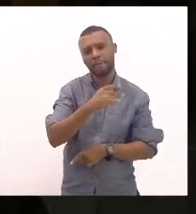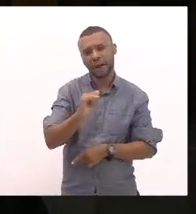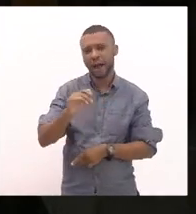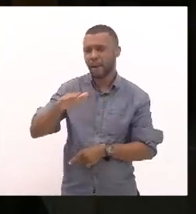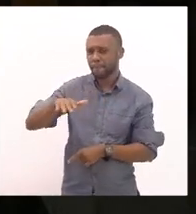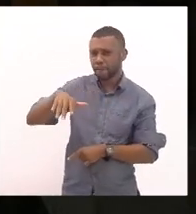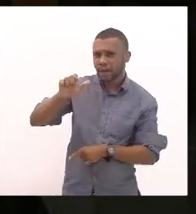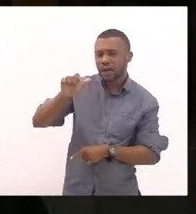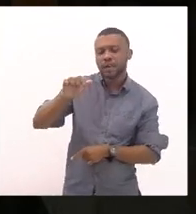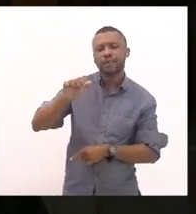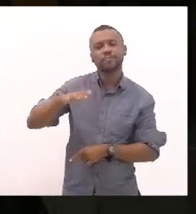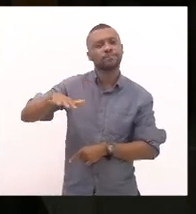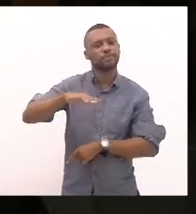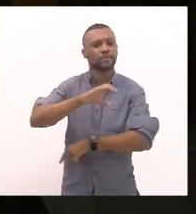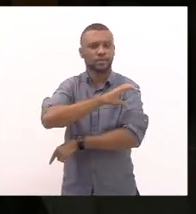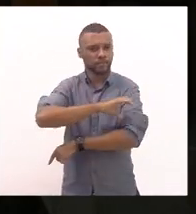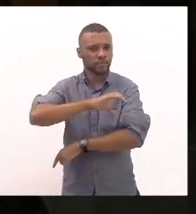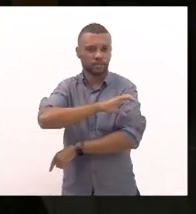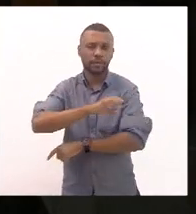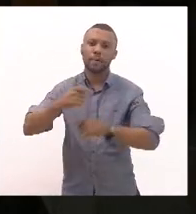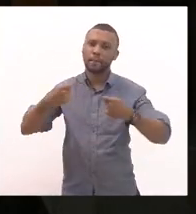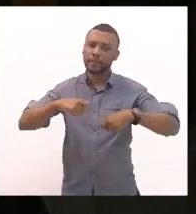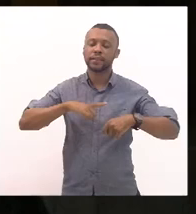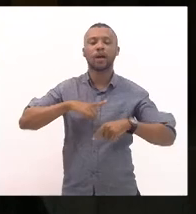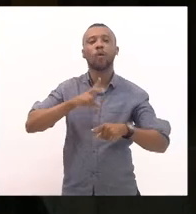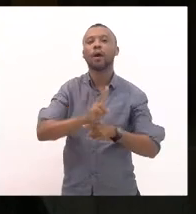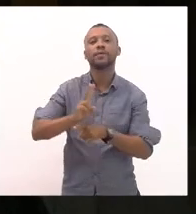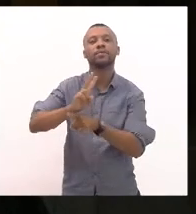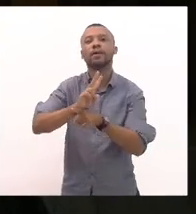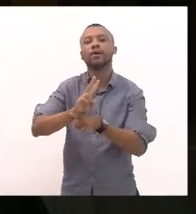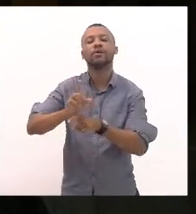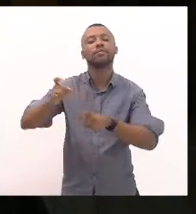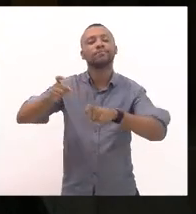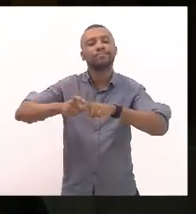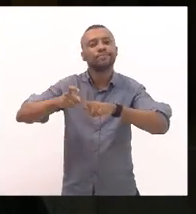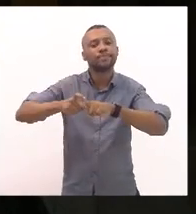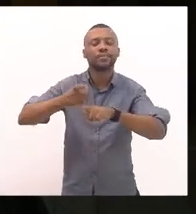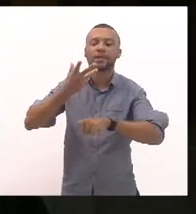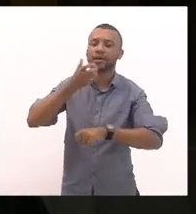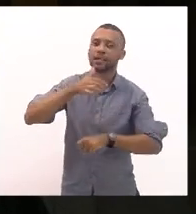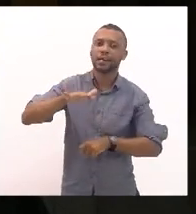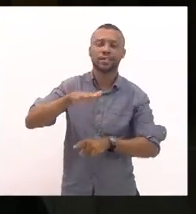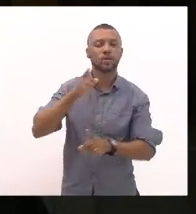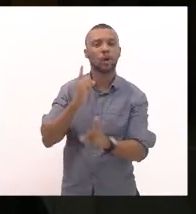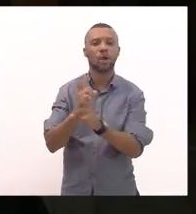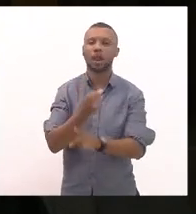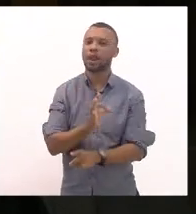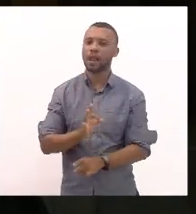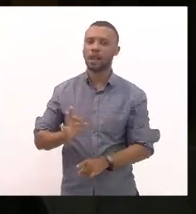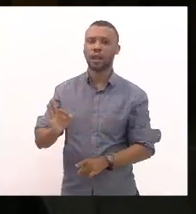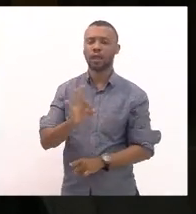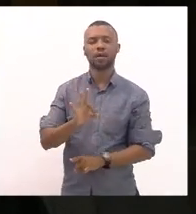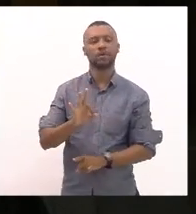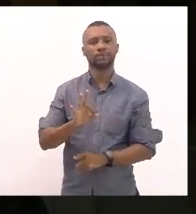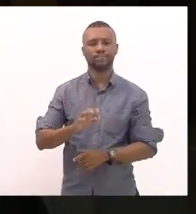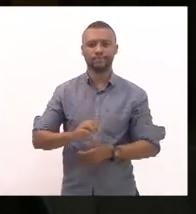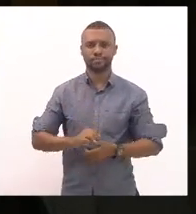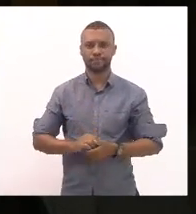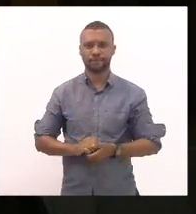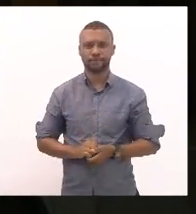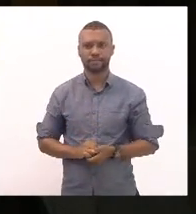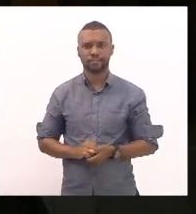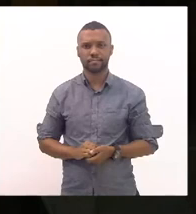e mães mães campistas que precisam de um atendimento Pediátrico e não encontrava na cidade de Campos